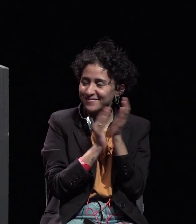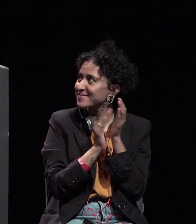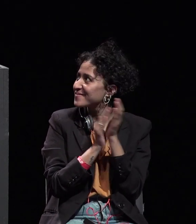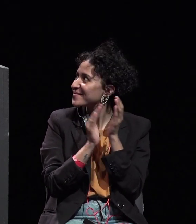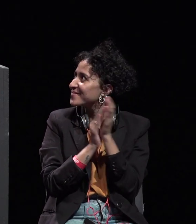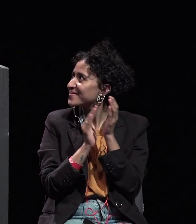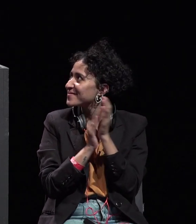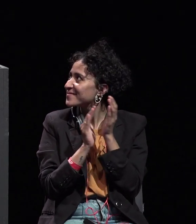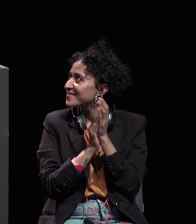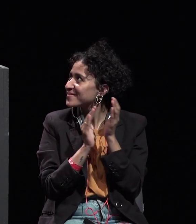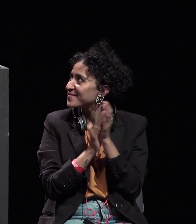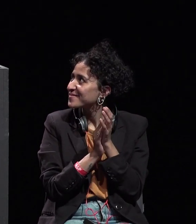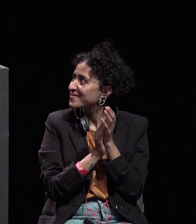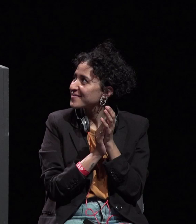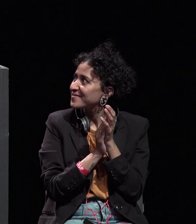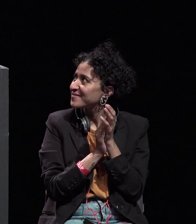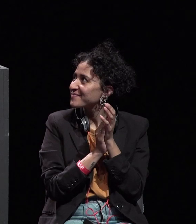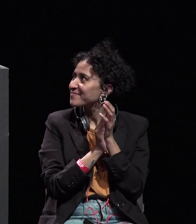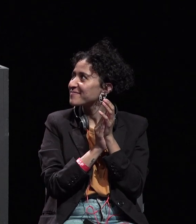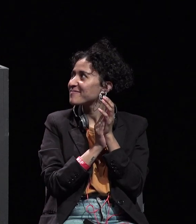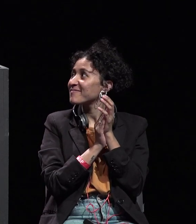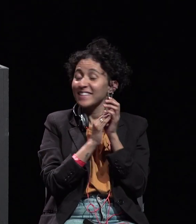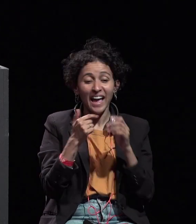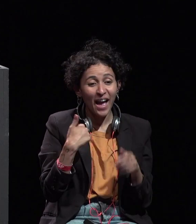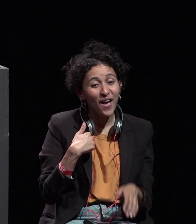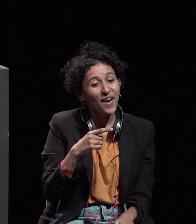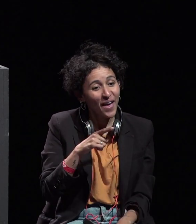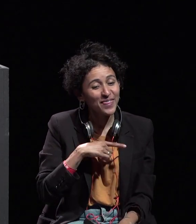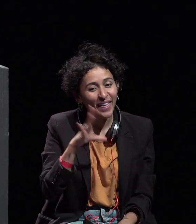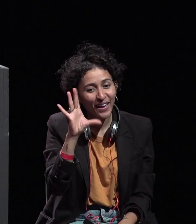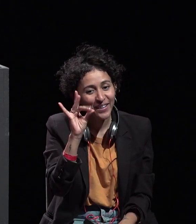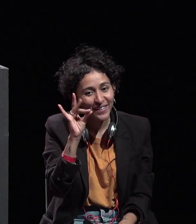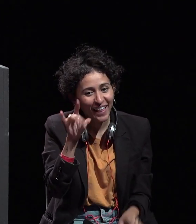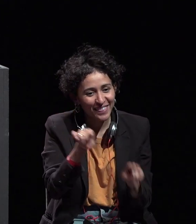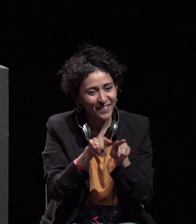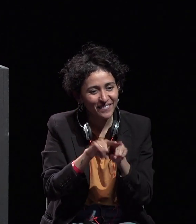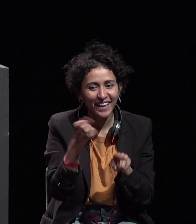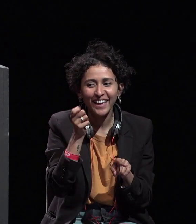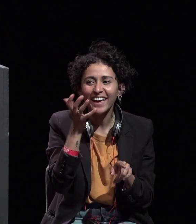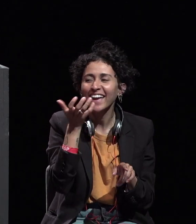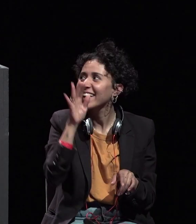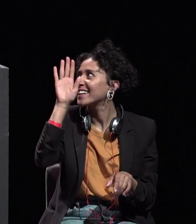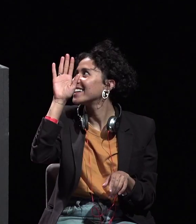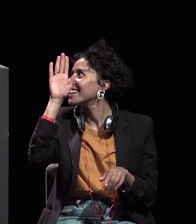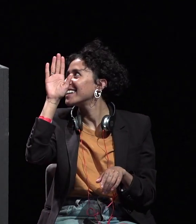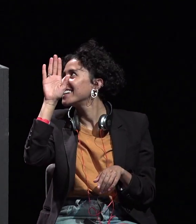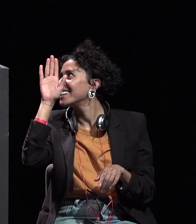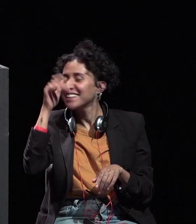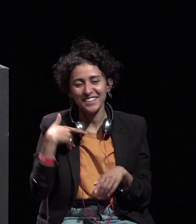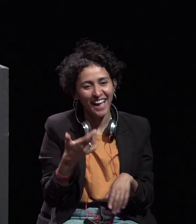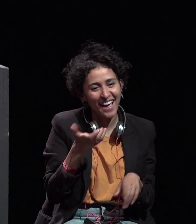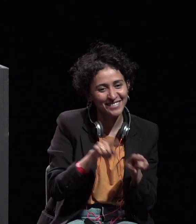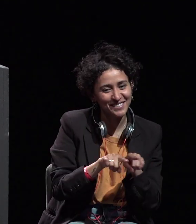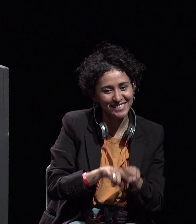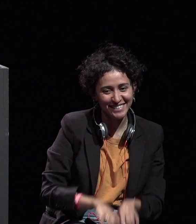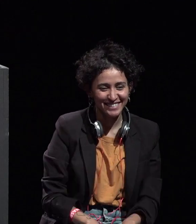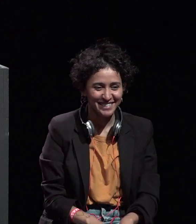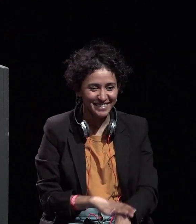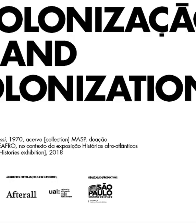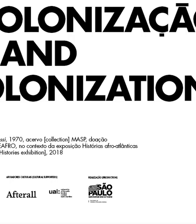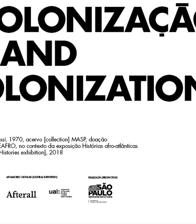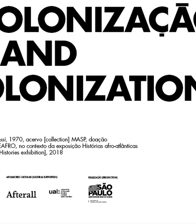Oh, one more thing. I also have stickers. Y'all got cop cars here? You might need to sticker